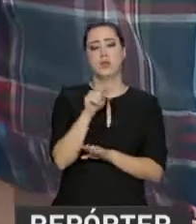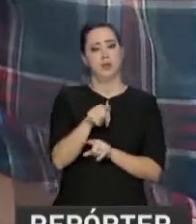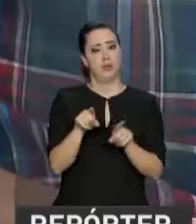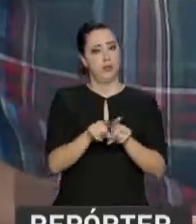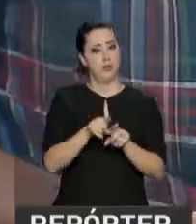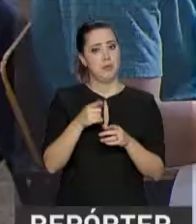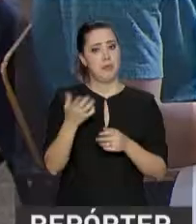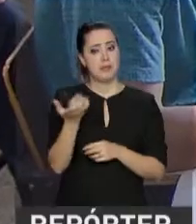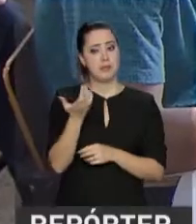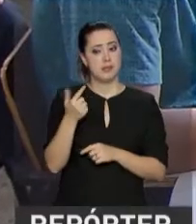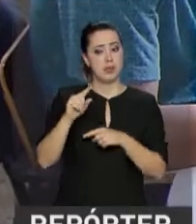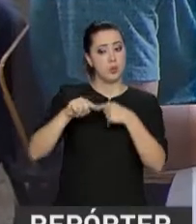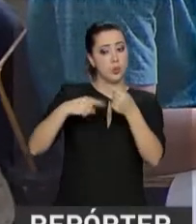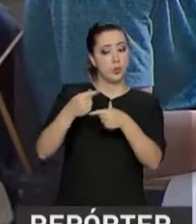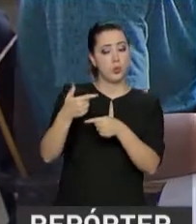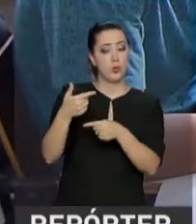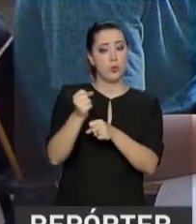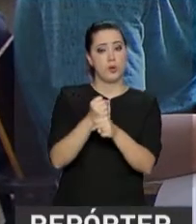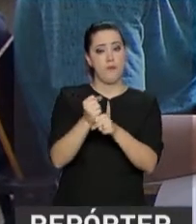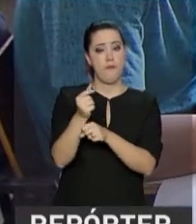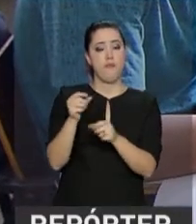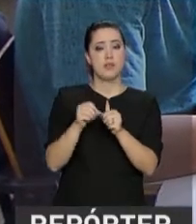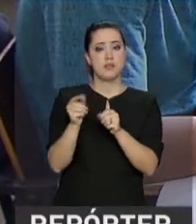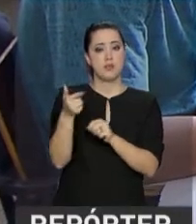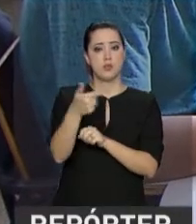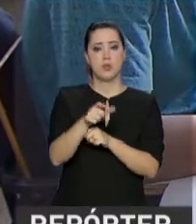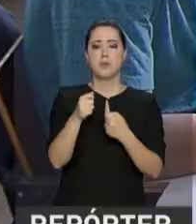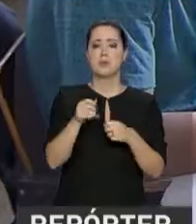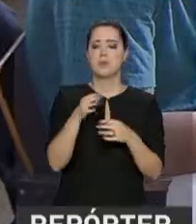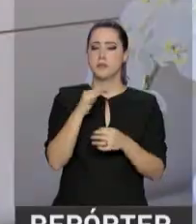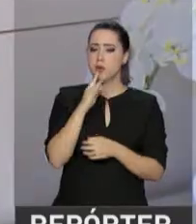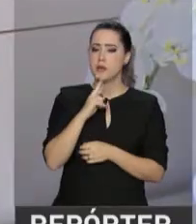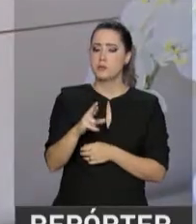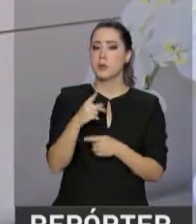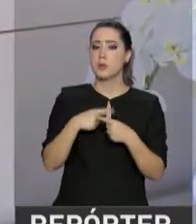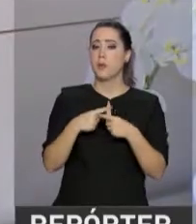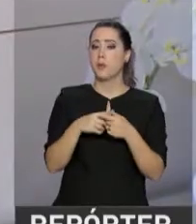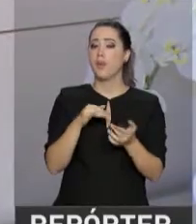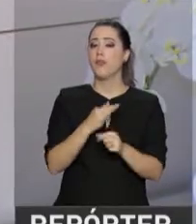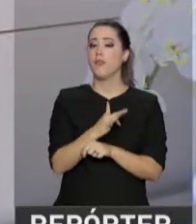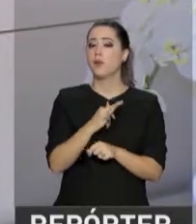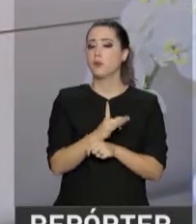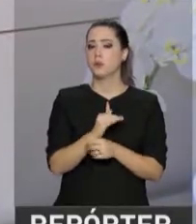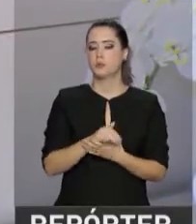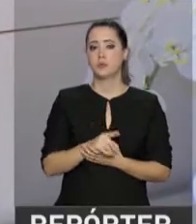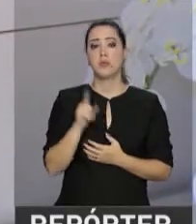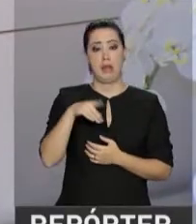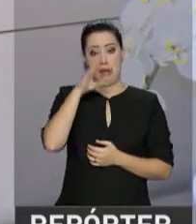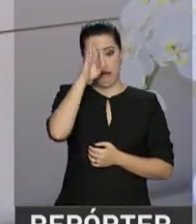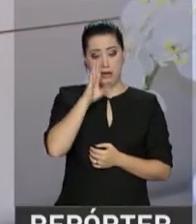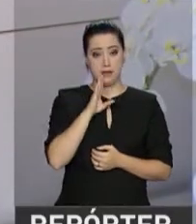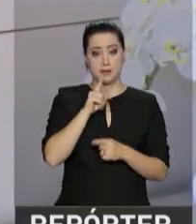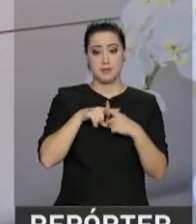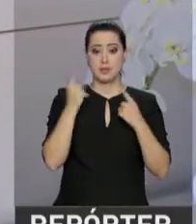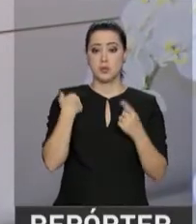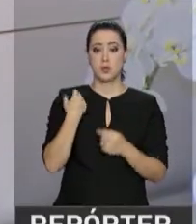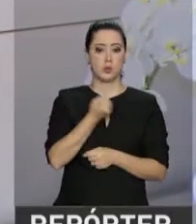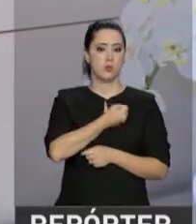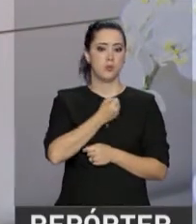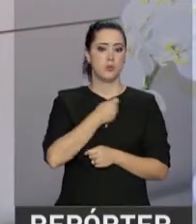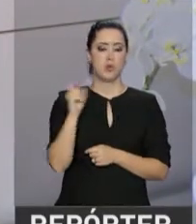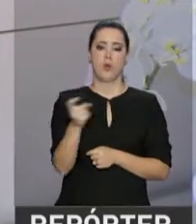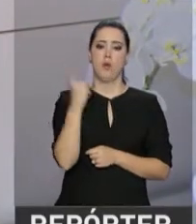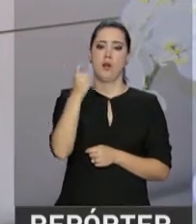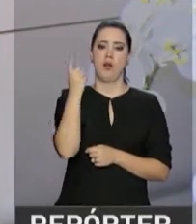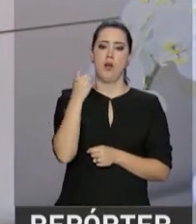o exame novamente em 2019 terão que justificar a ausência em seja gratuito para todos mas nós tivemos um número muito